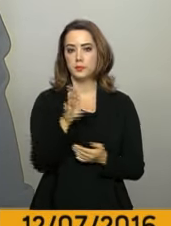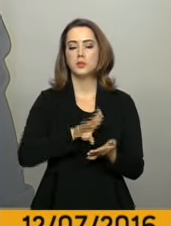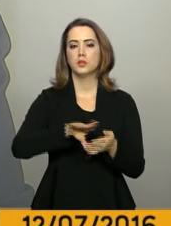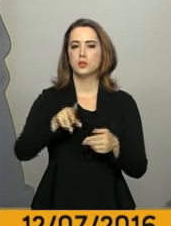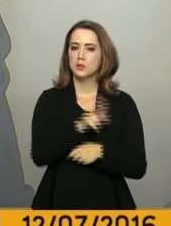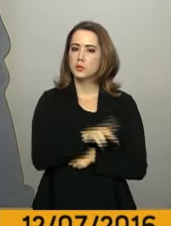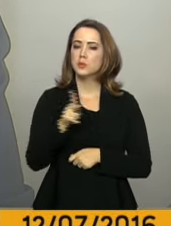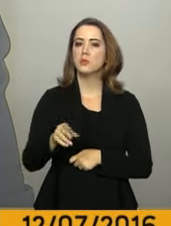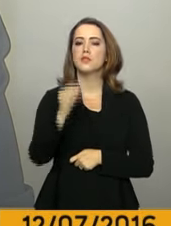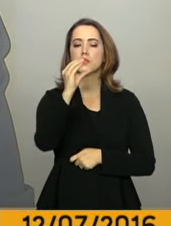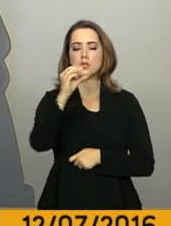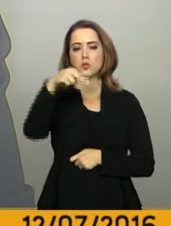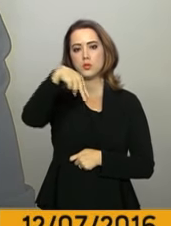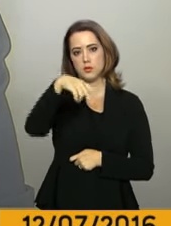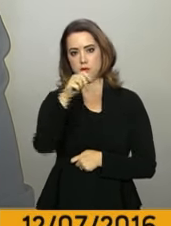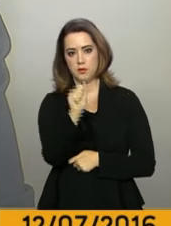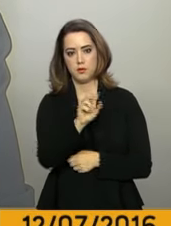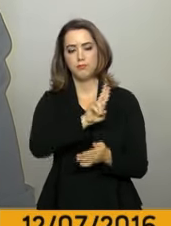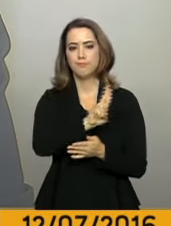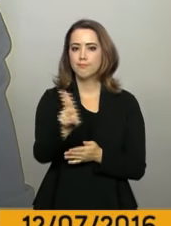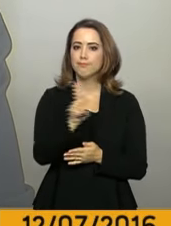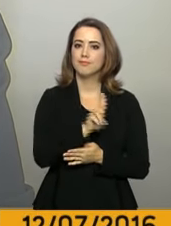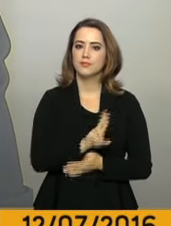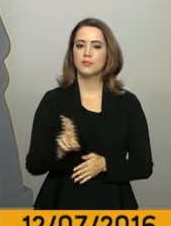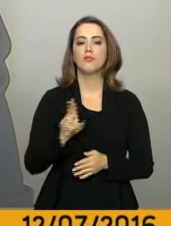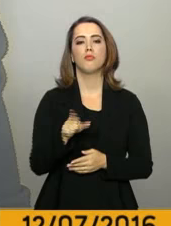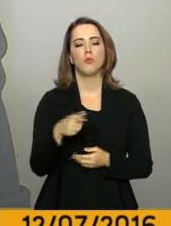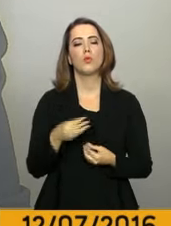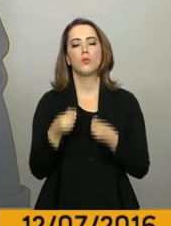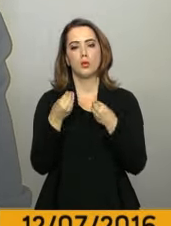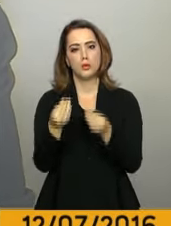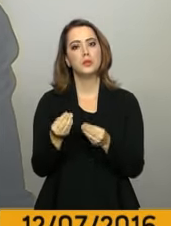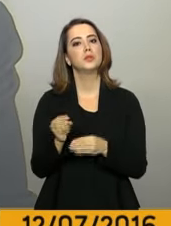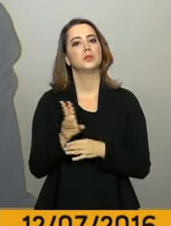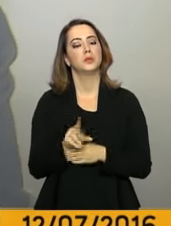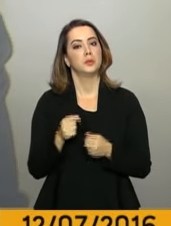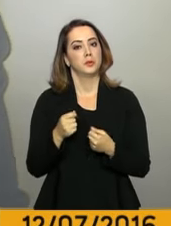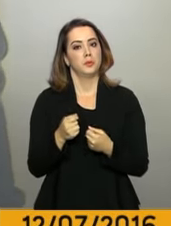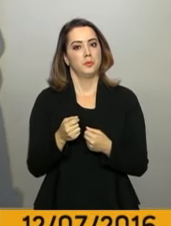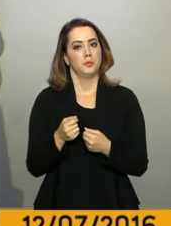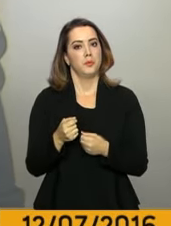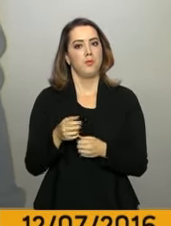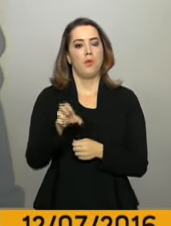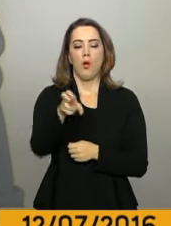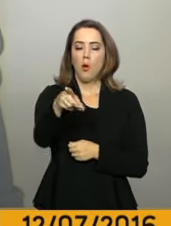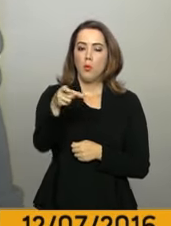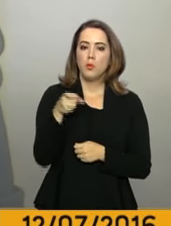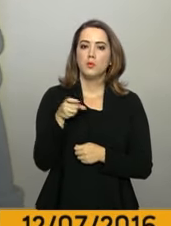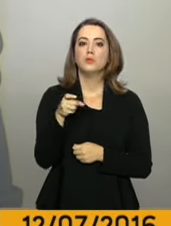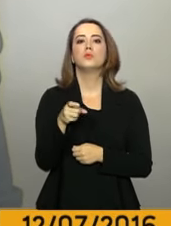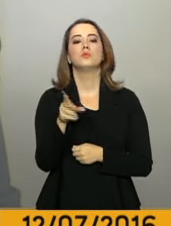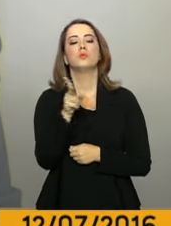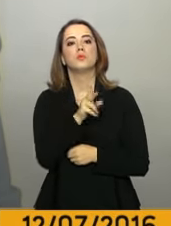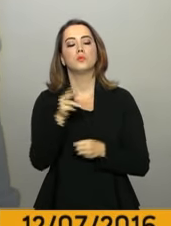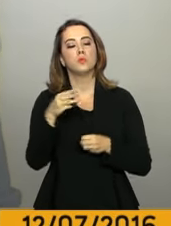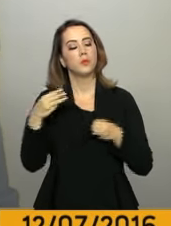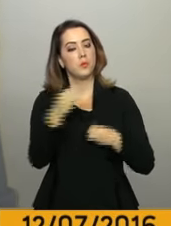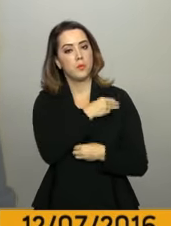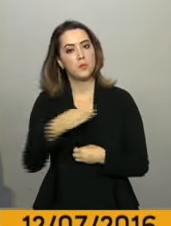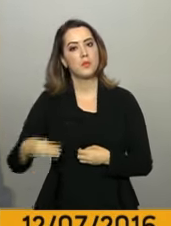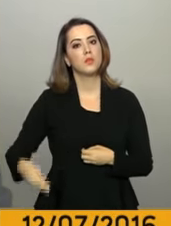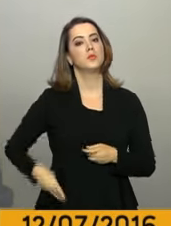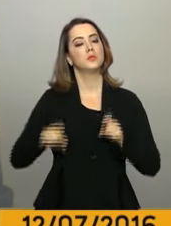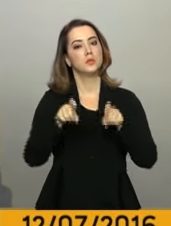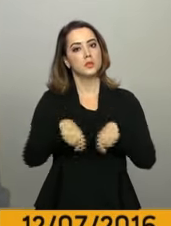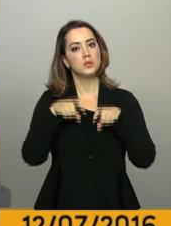CNA o João Martins a quem eu devo muitas gentilezas ao ex ministro da Agricultura Alon Paulo Néo